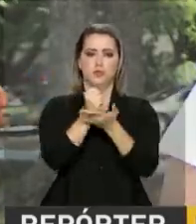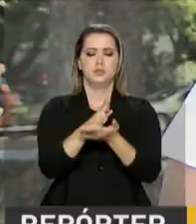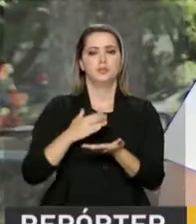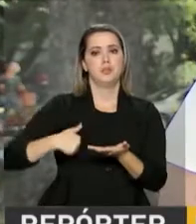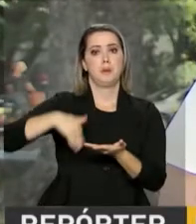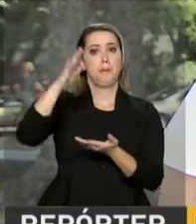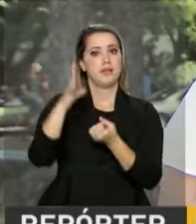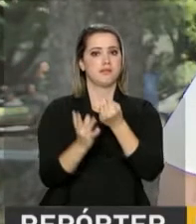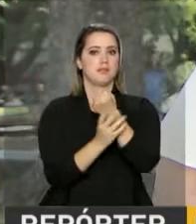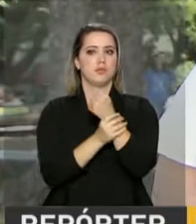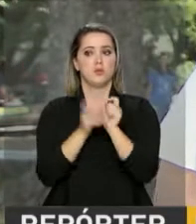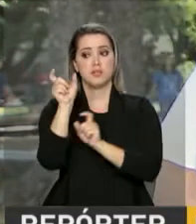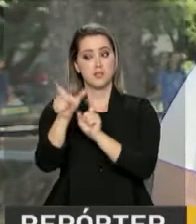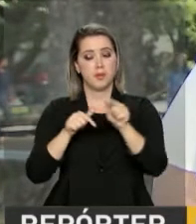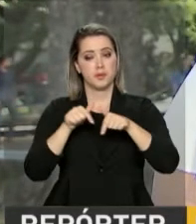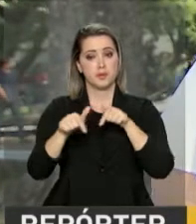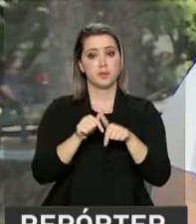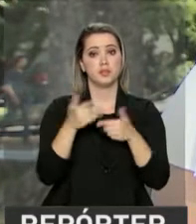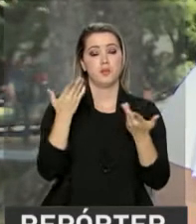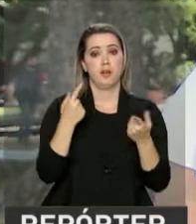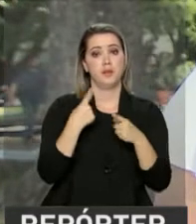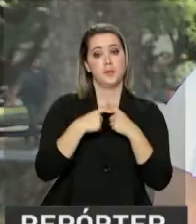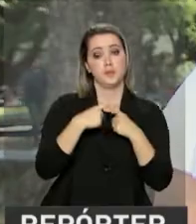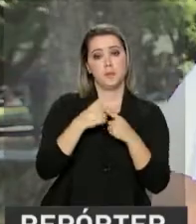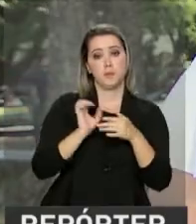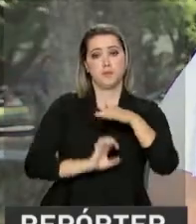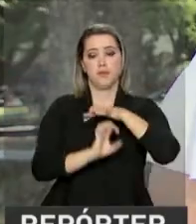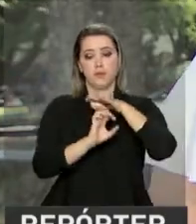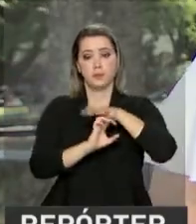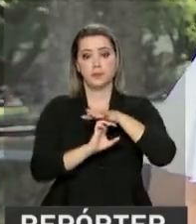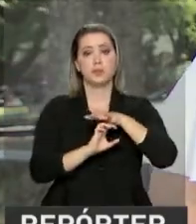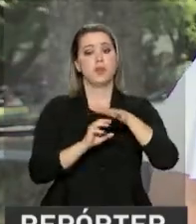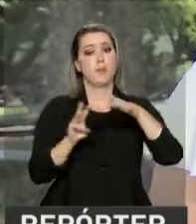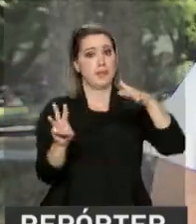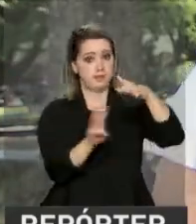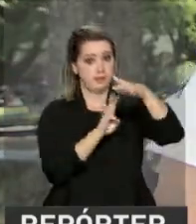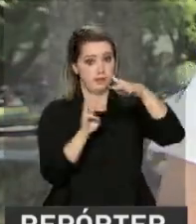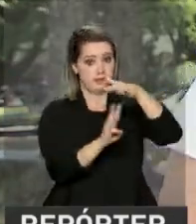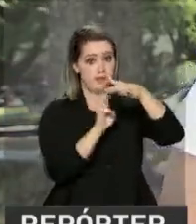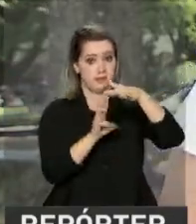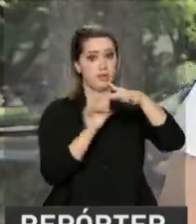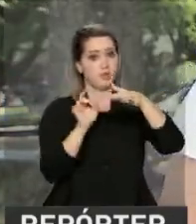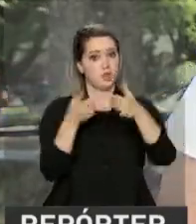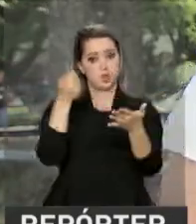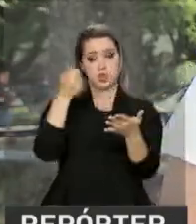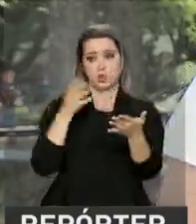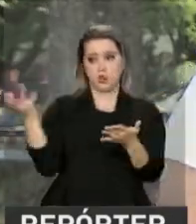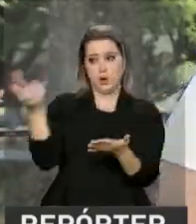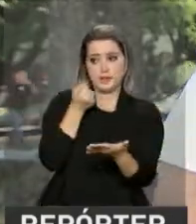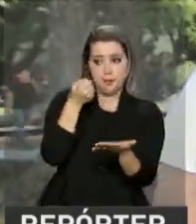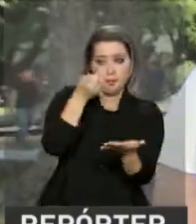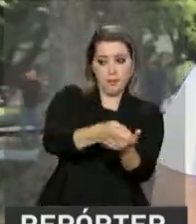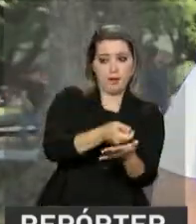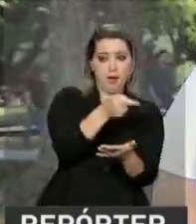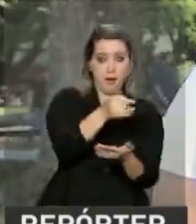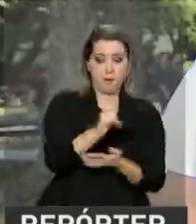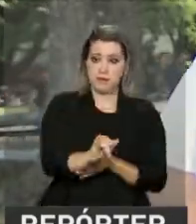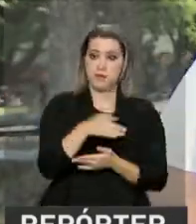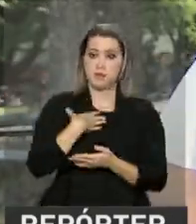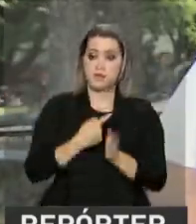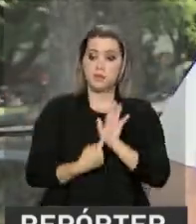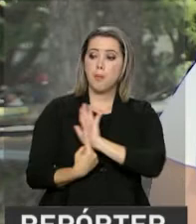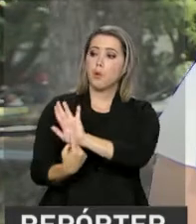garantias ao trabalhador isso porque a empresa terceirizada só vai receber o pagamento do governo se comprovar que está em dia